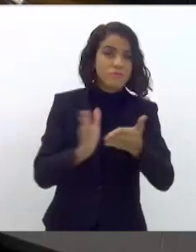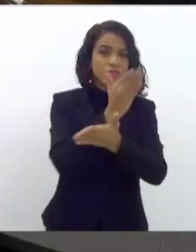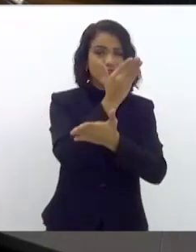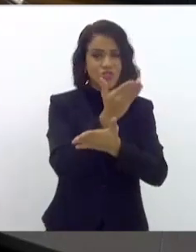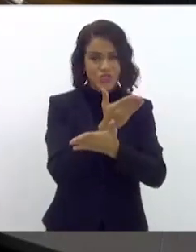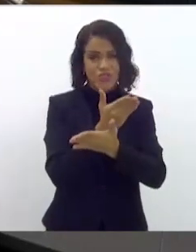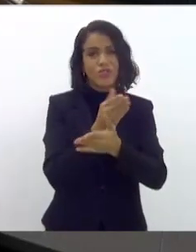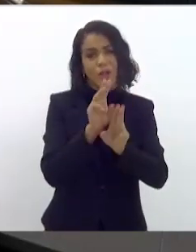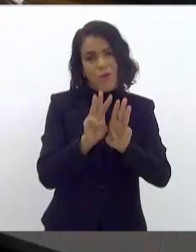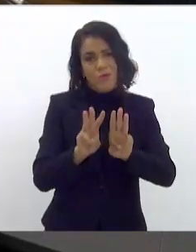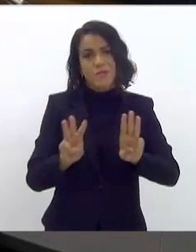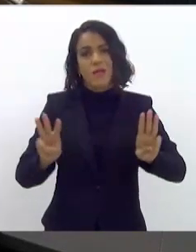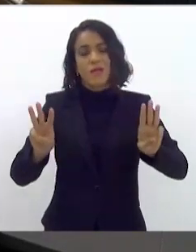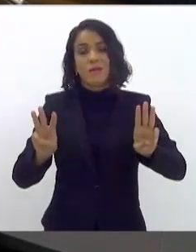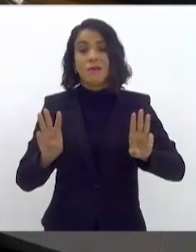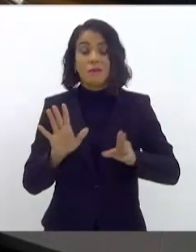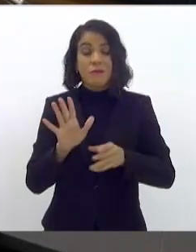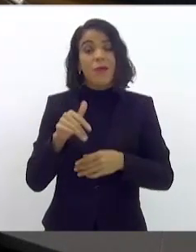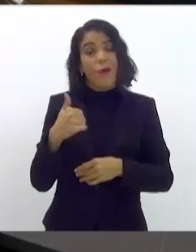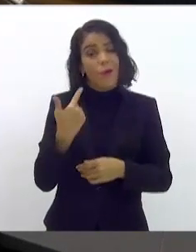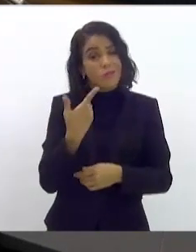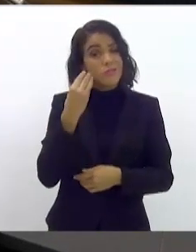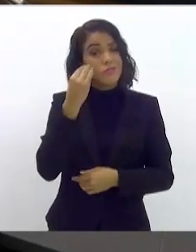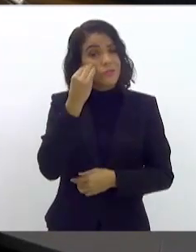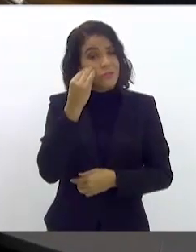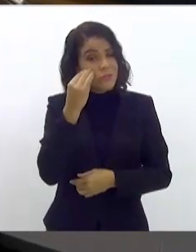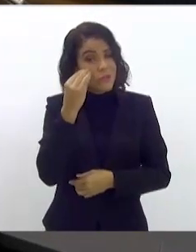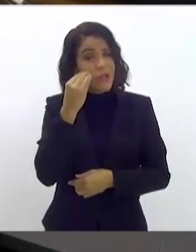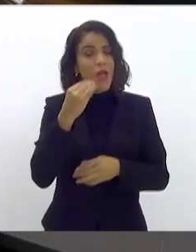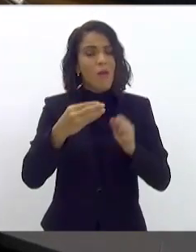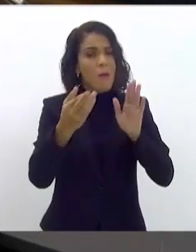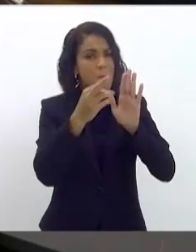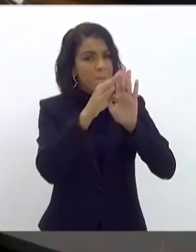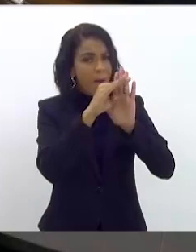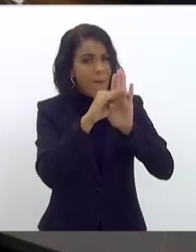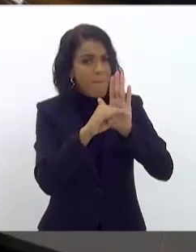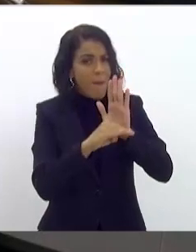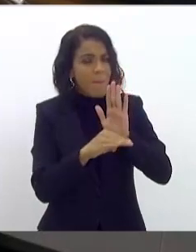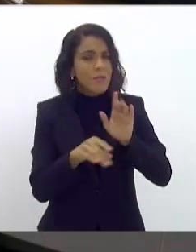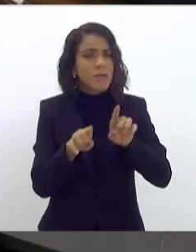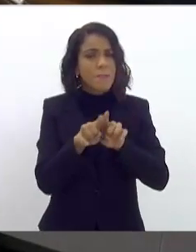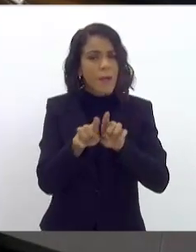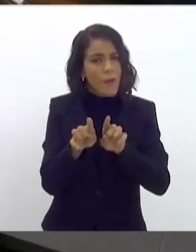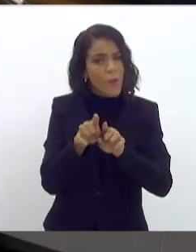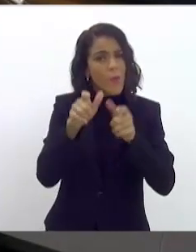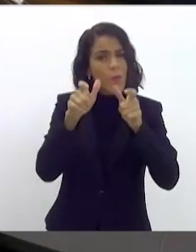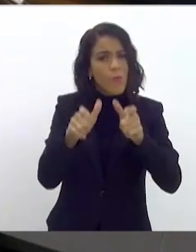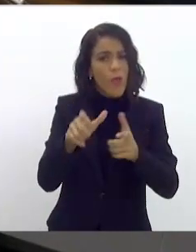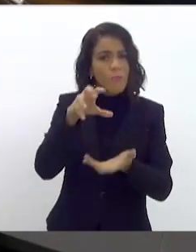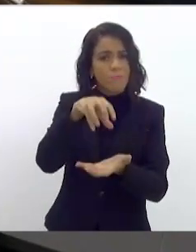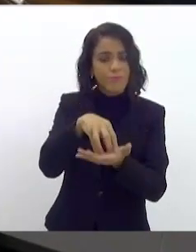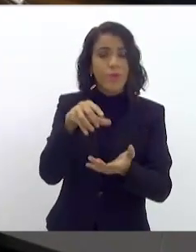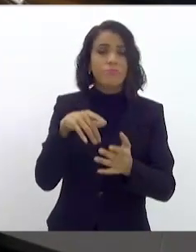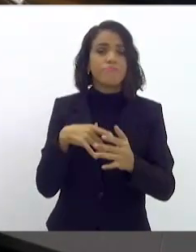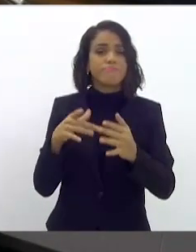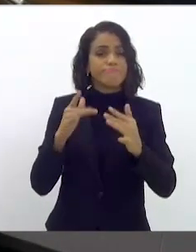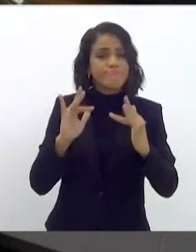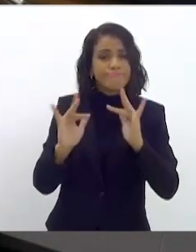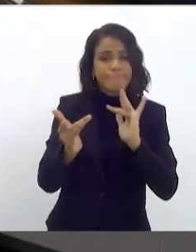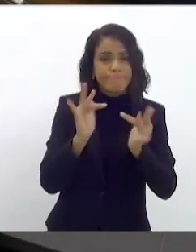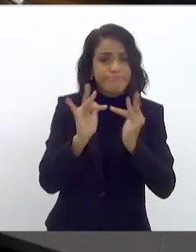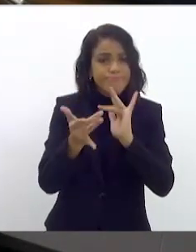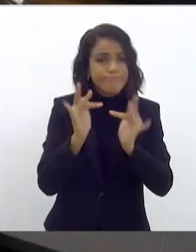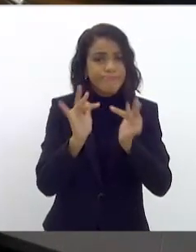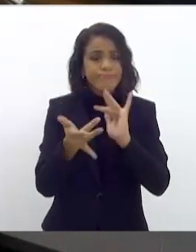site direto. Então, o que a gente vai tentar é estabelecer um canal de contato para que essa interlocução, que hoje é